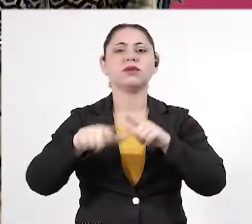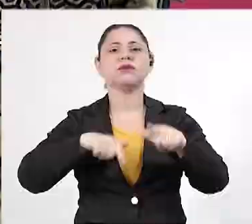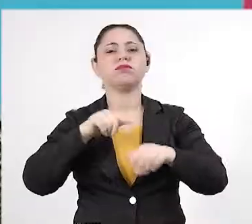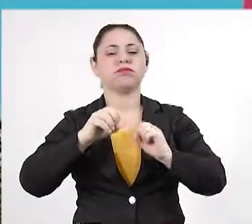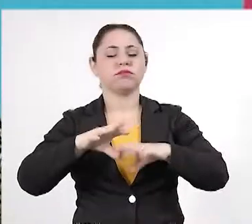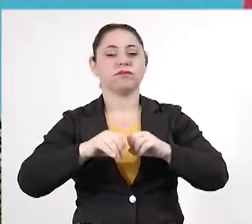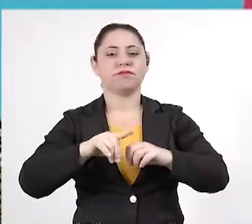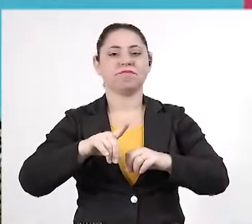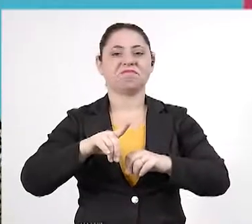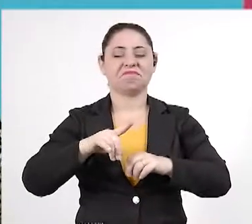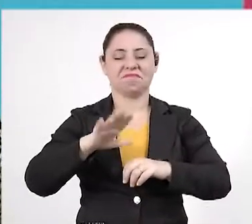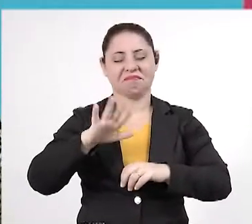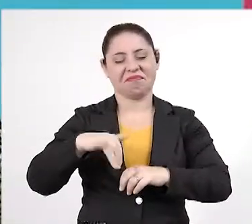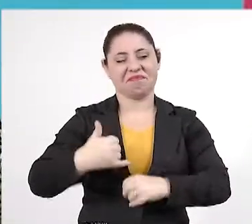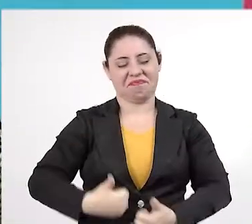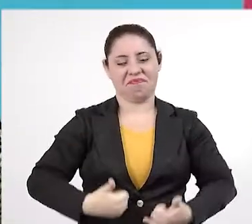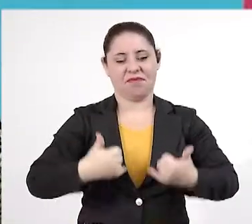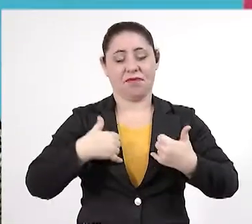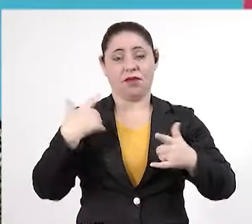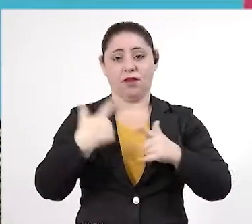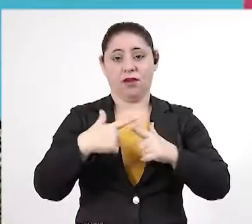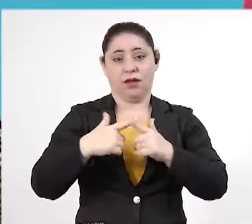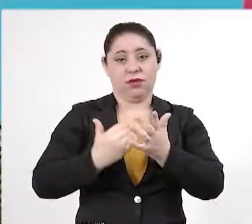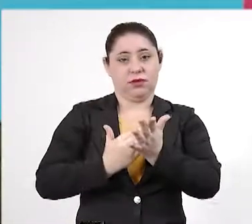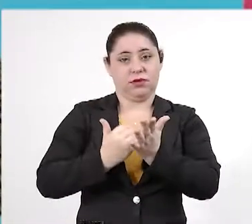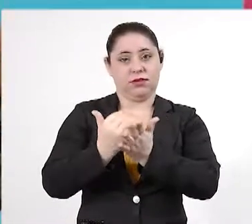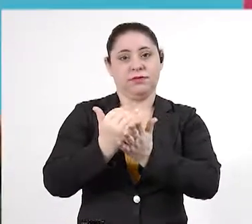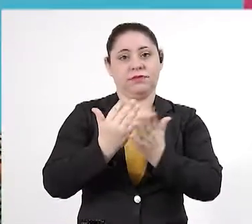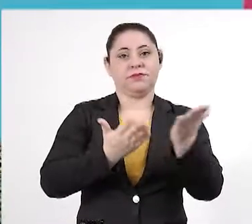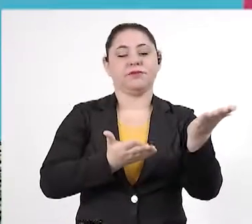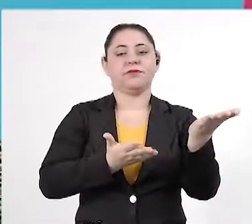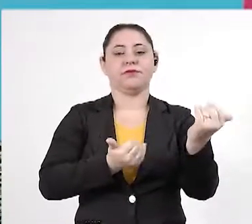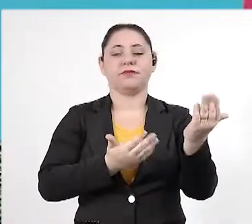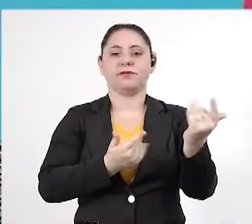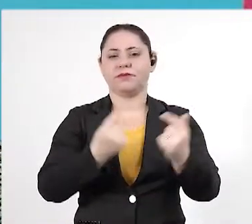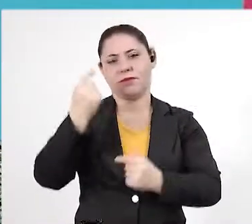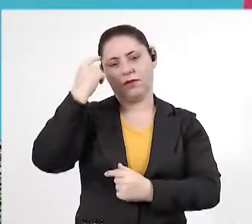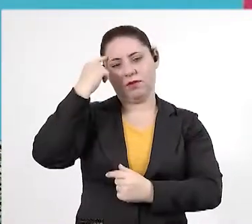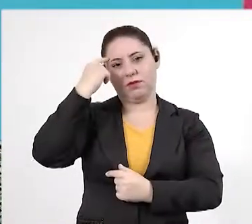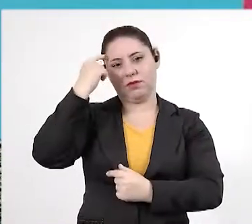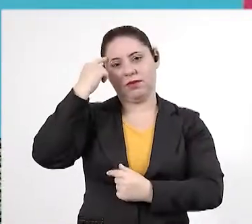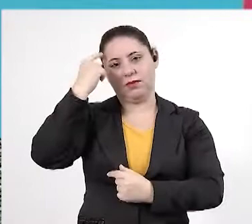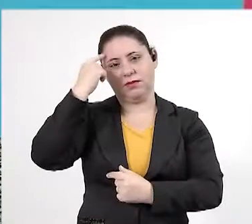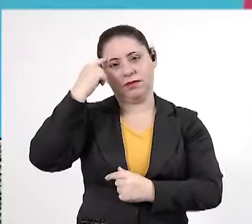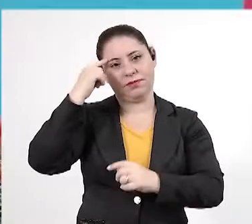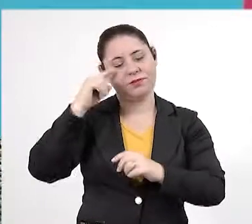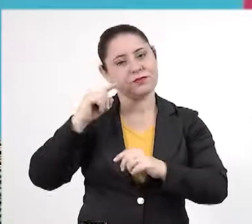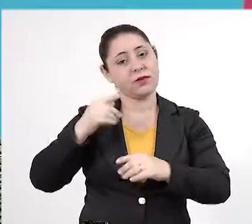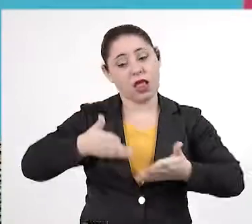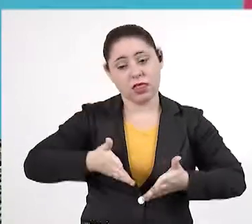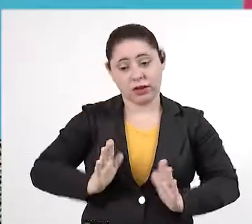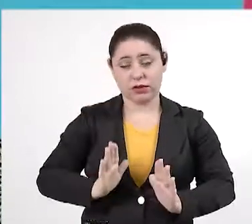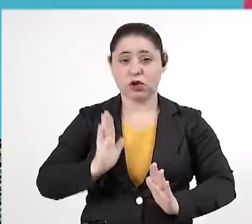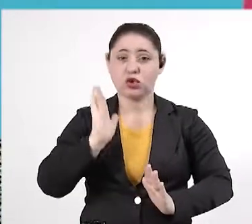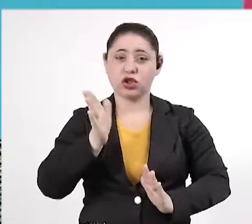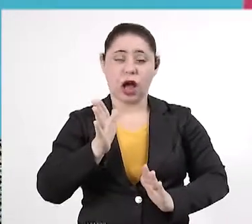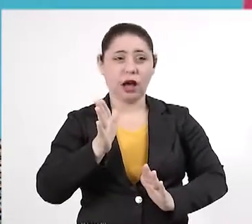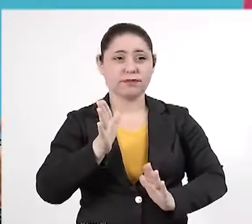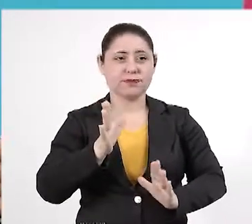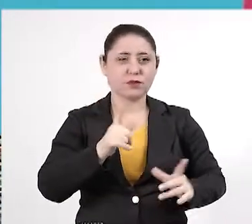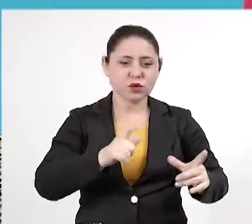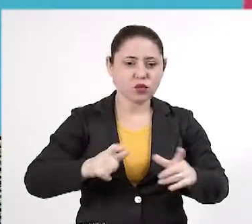é enriquecedor, porque a princípio os jovens, eles acham que, como eles já nasceram